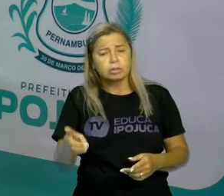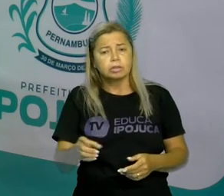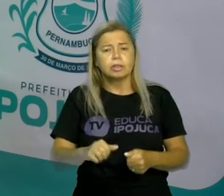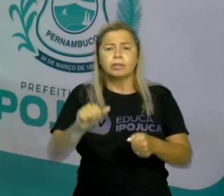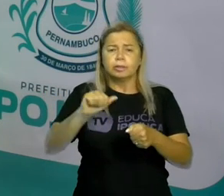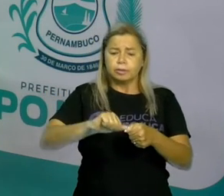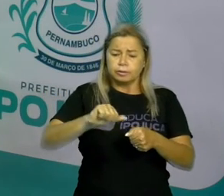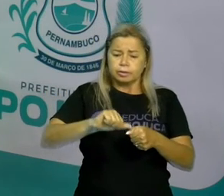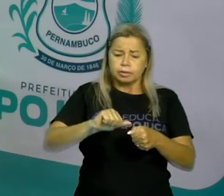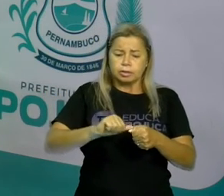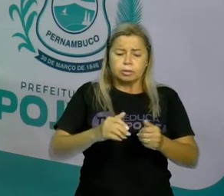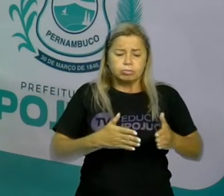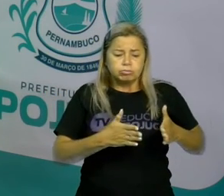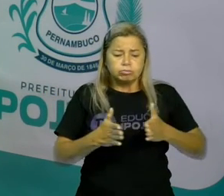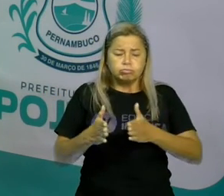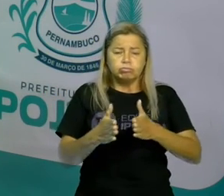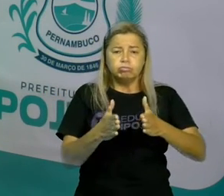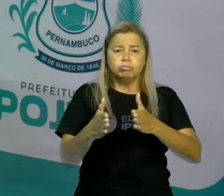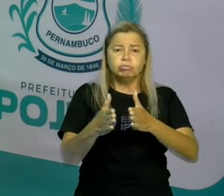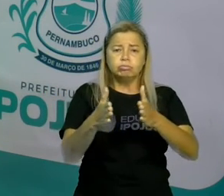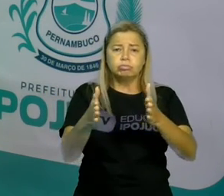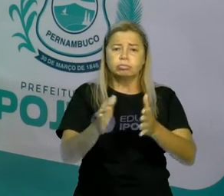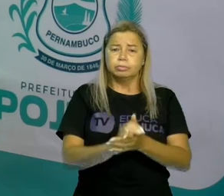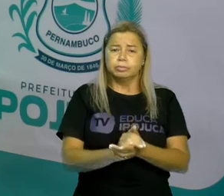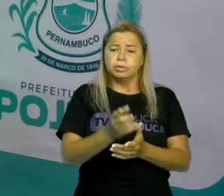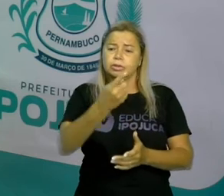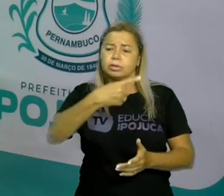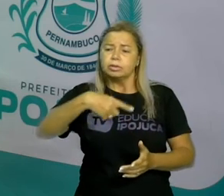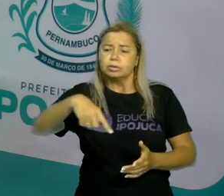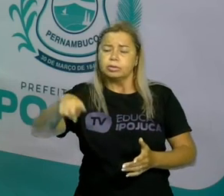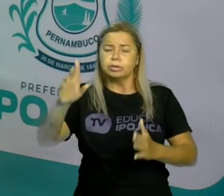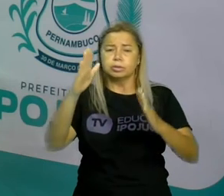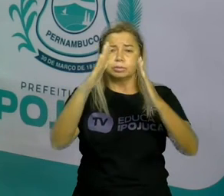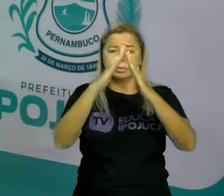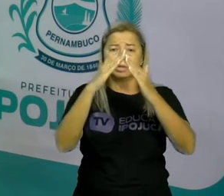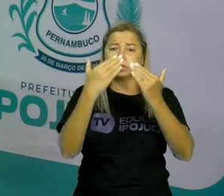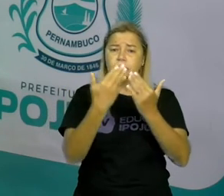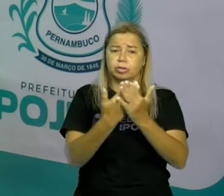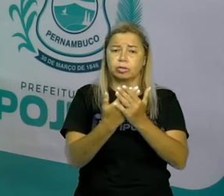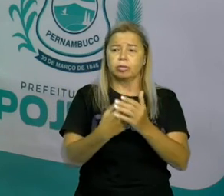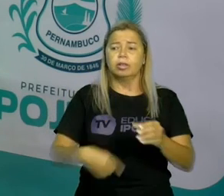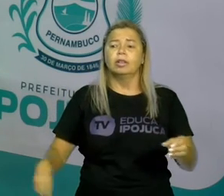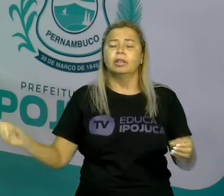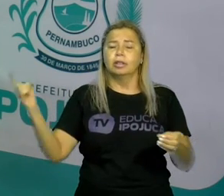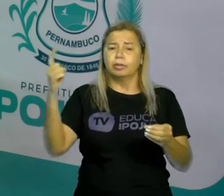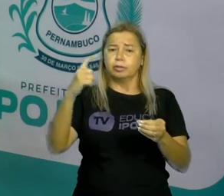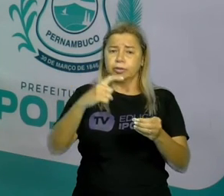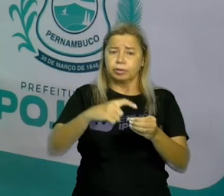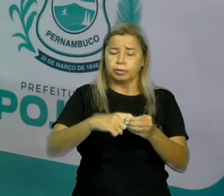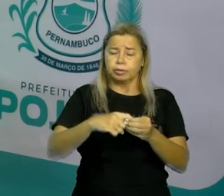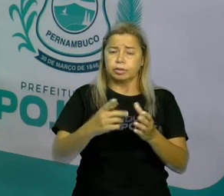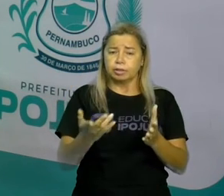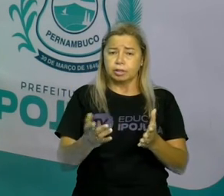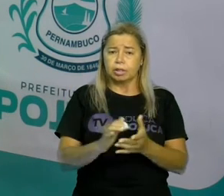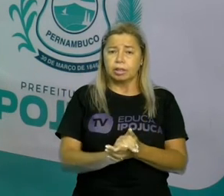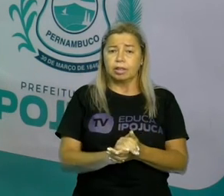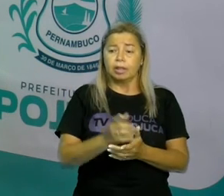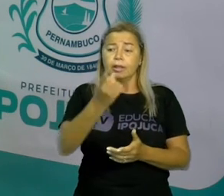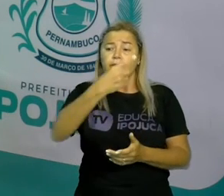um percurso, um caminho. Ao ir para a escola, ao voltarmos dela, quando vamos